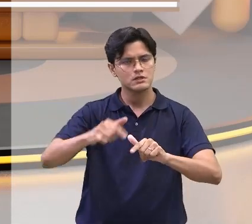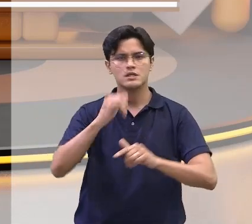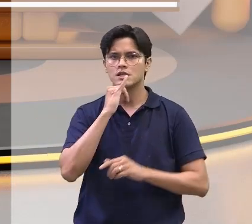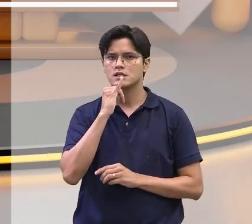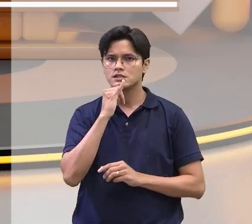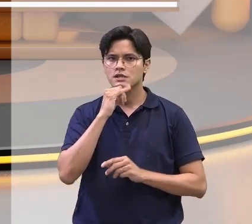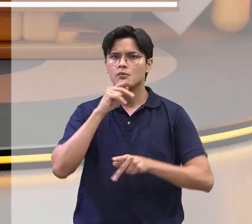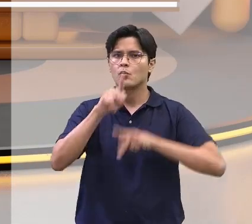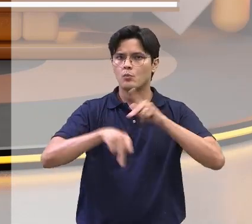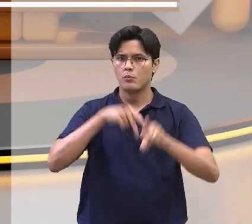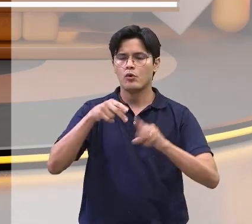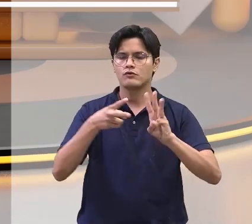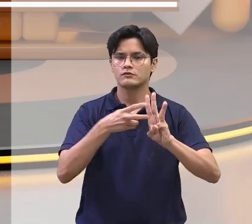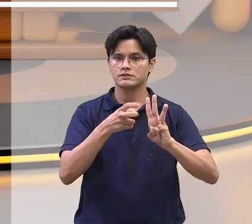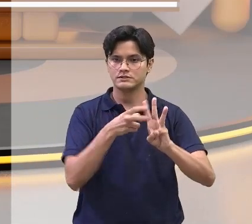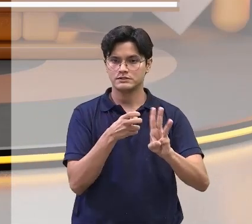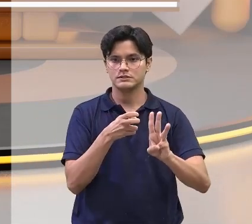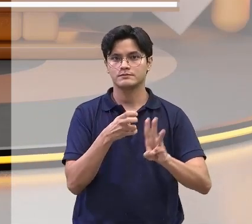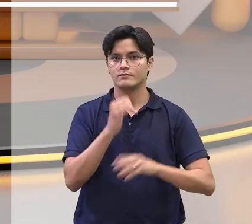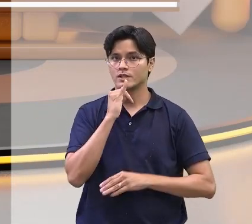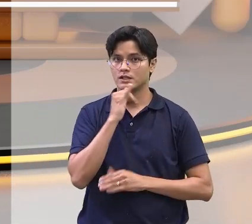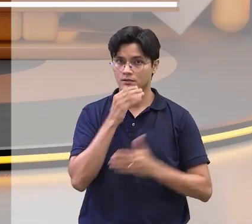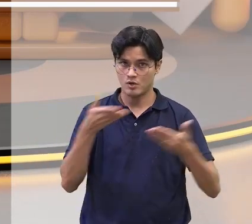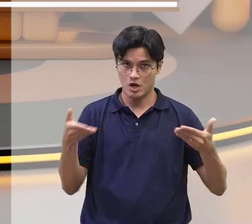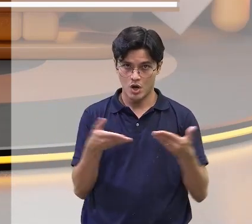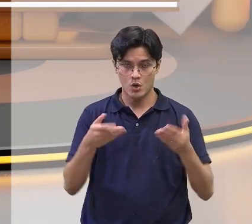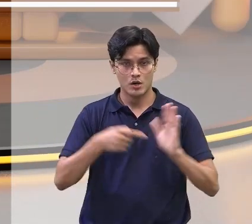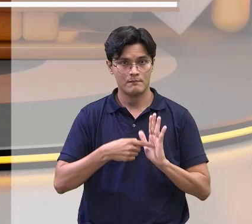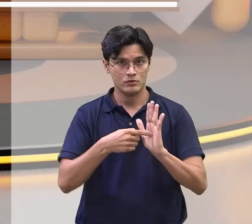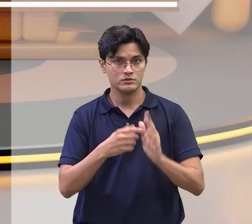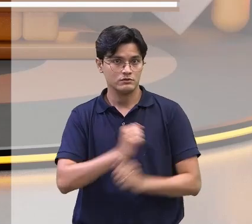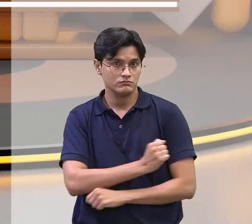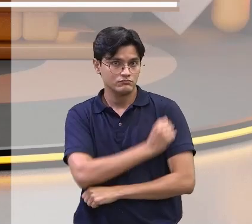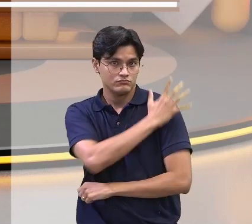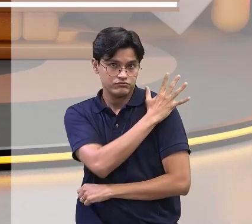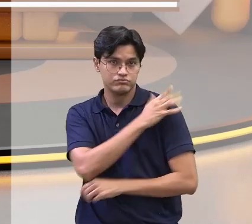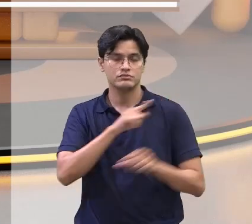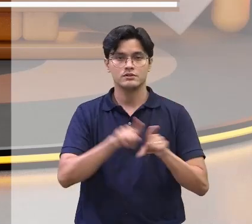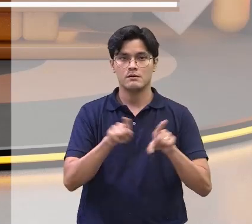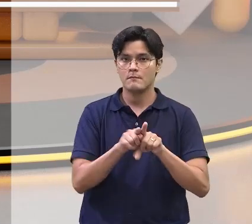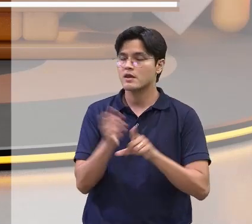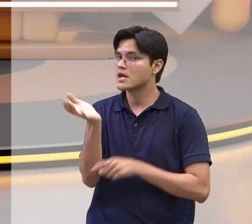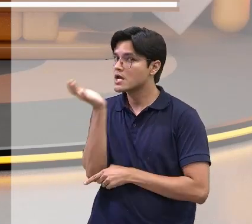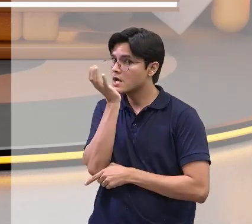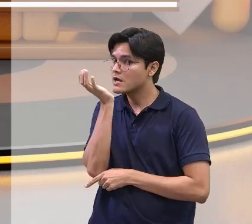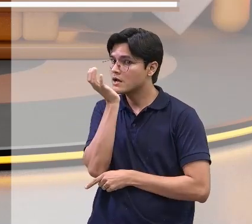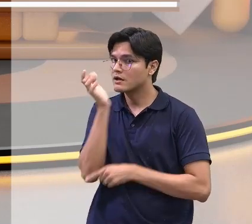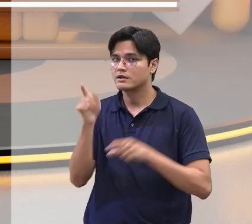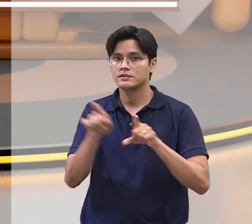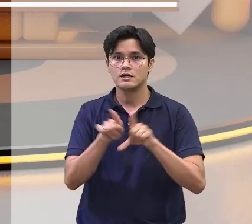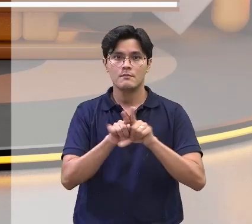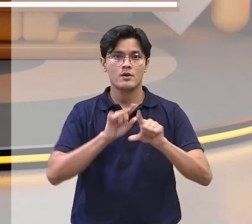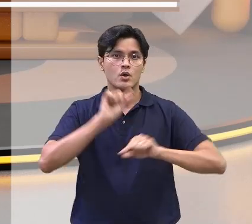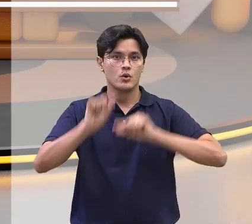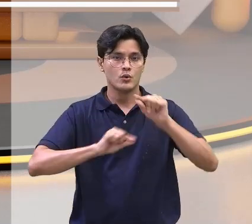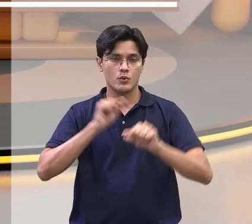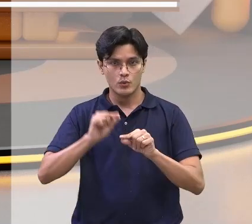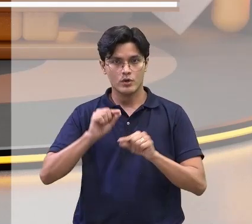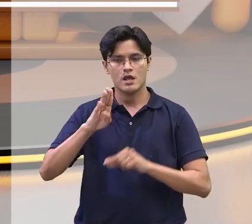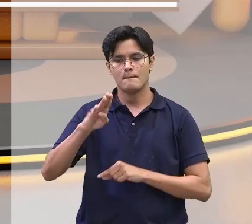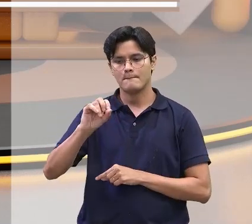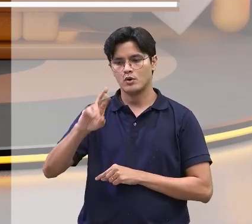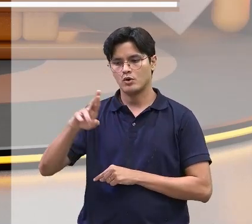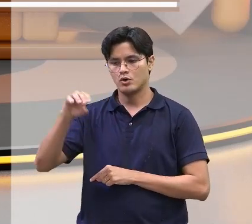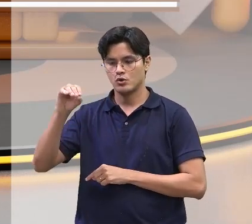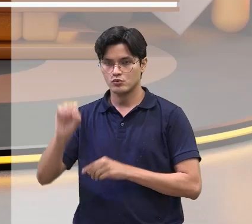indígenas. Aqui a gente, por exemplo, vai falar dos Yanomamis, dos Kayapós, também a gente pode falar dos Boros, dos